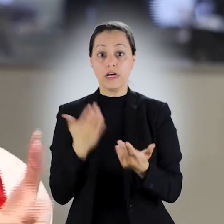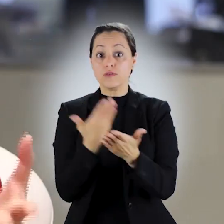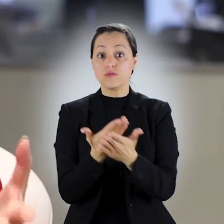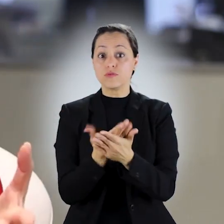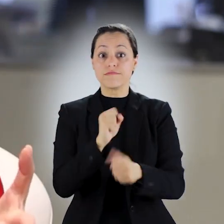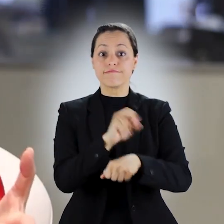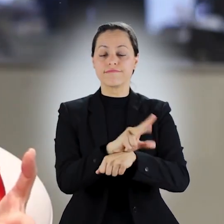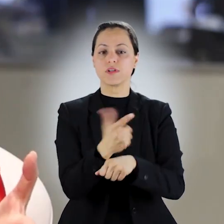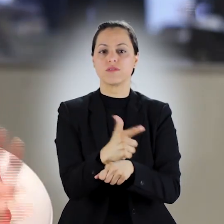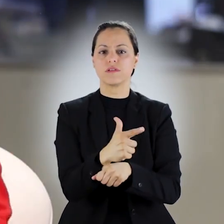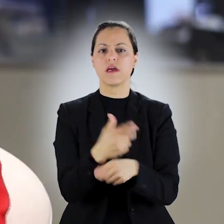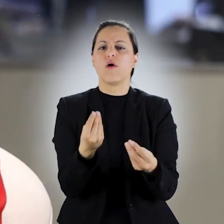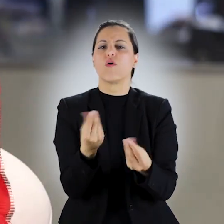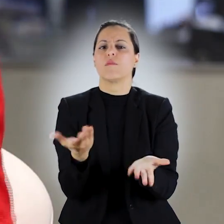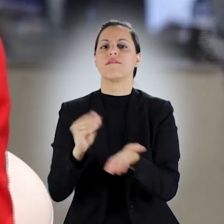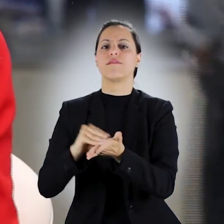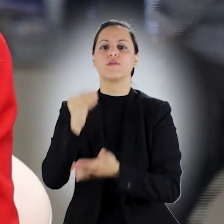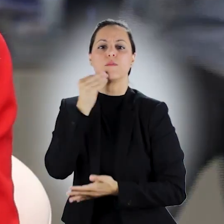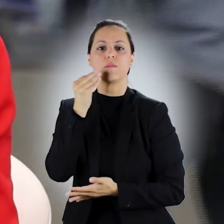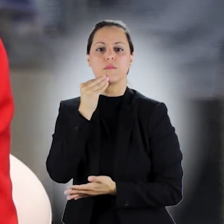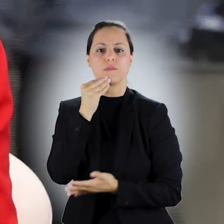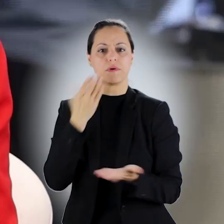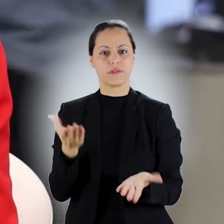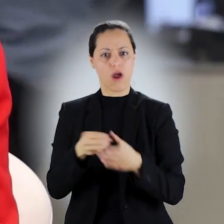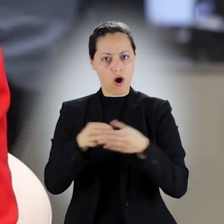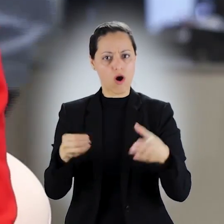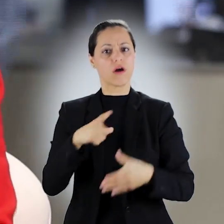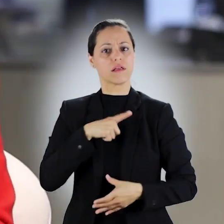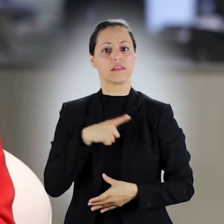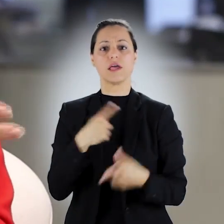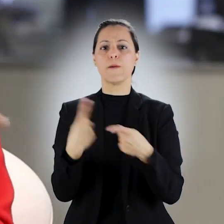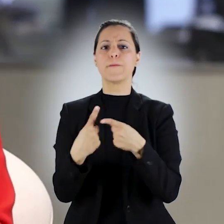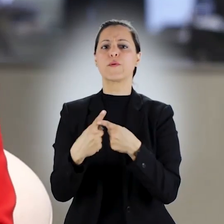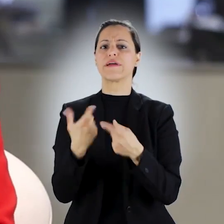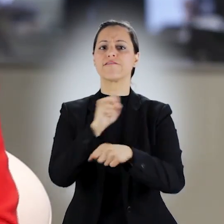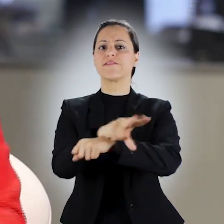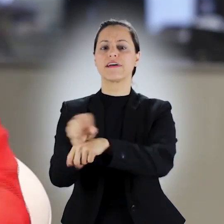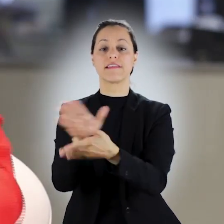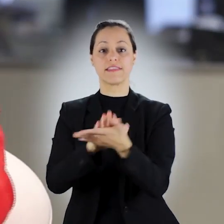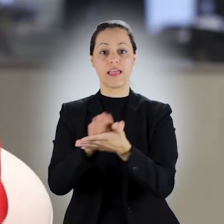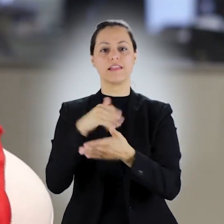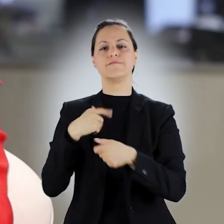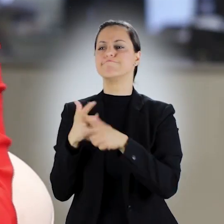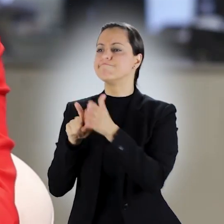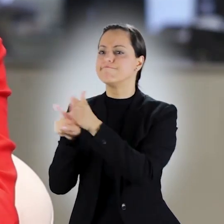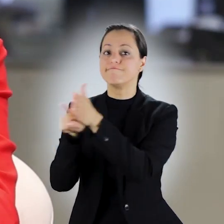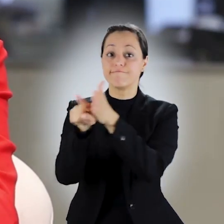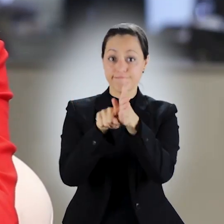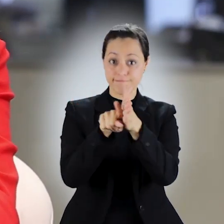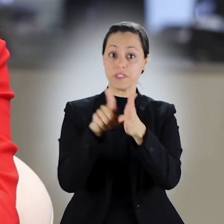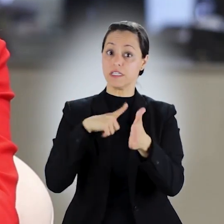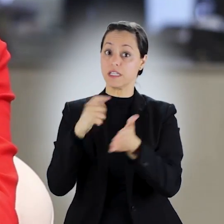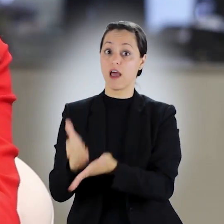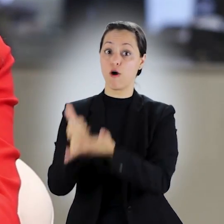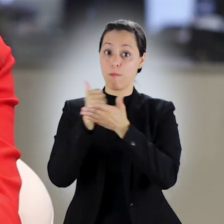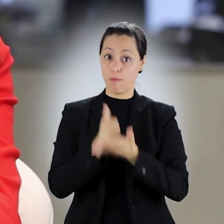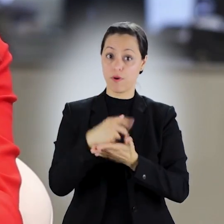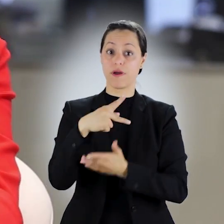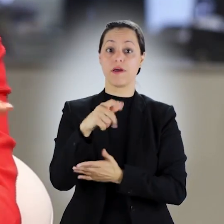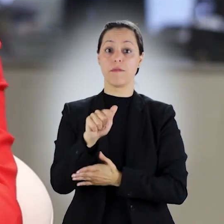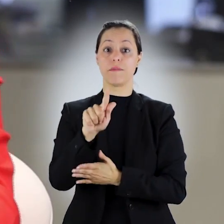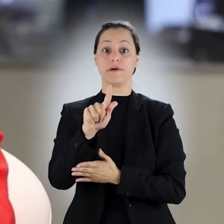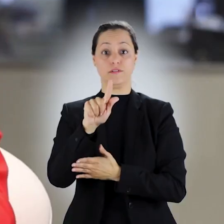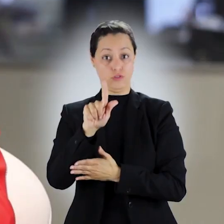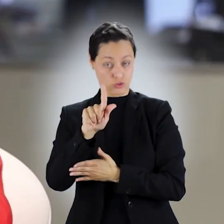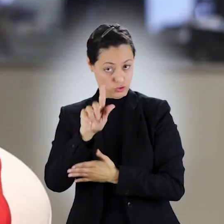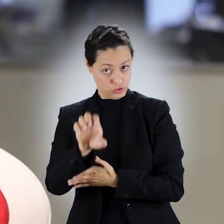fica sem oportunidade na sociedade? Por que que não estão empregando? E aí eu fui pesquisar, encontrei o apoio da Page PCD, que